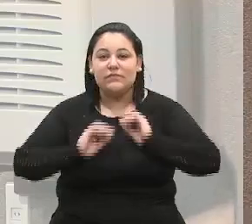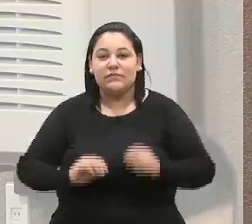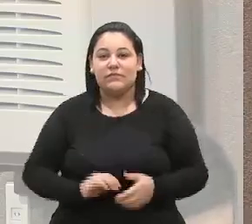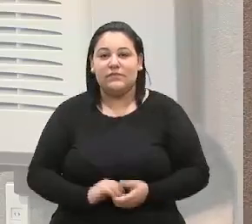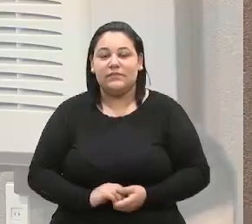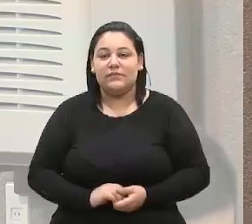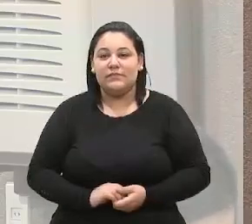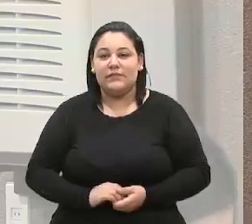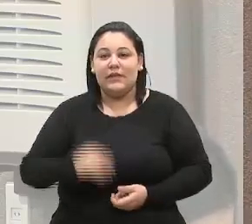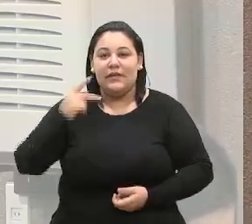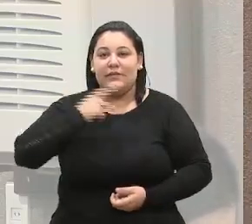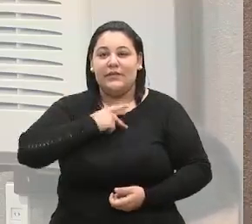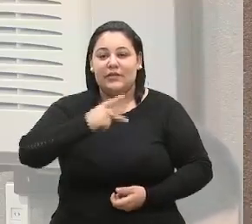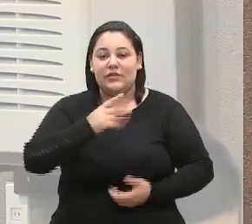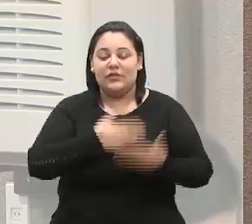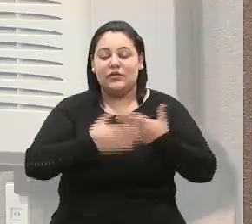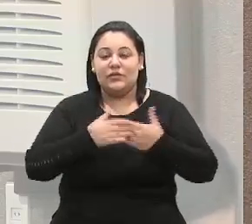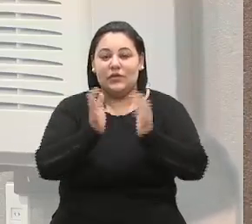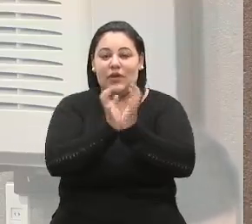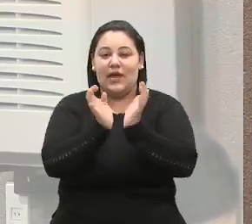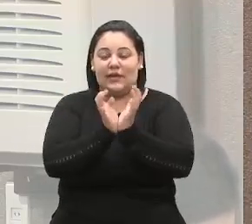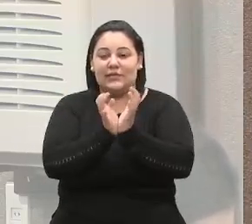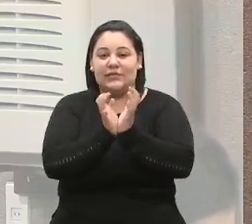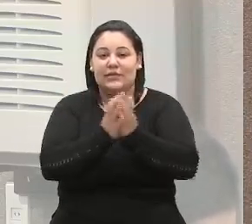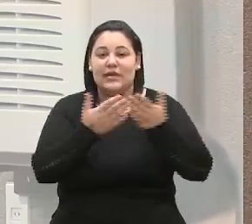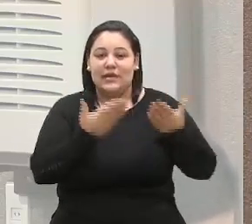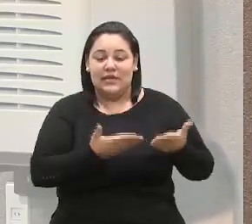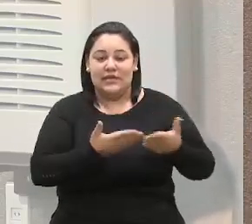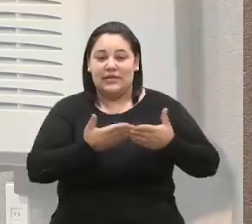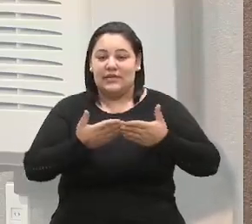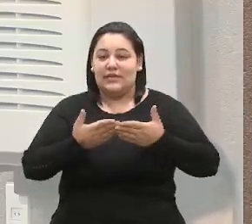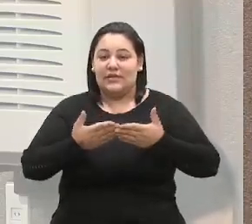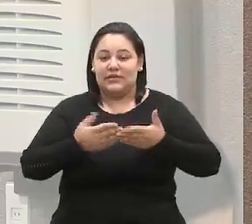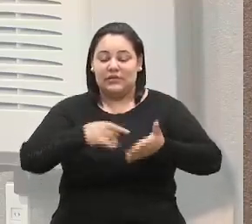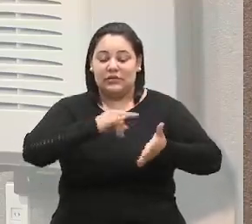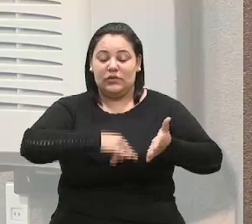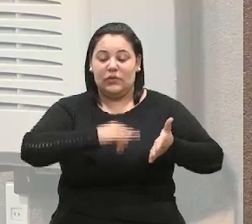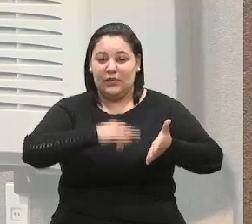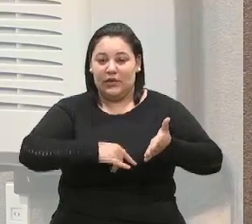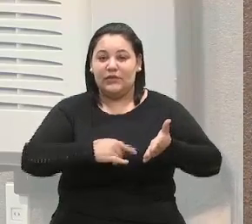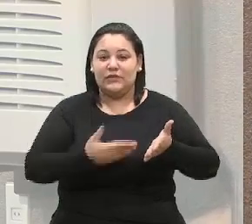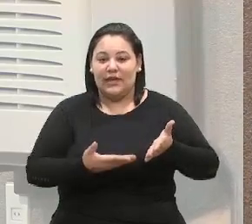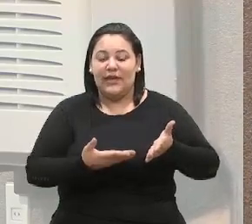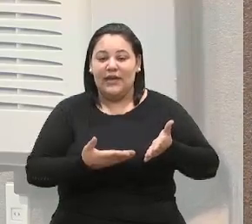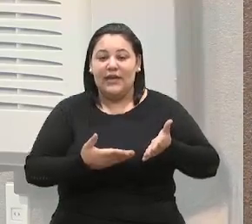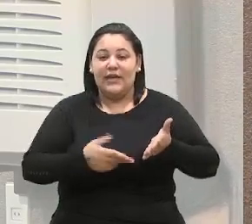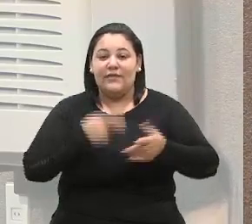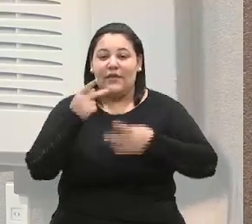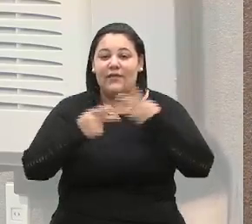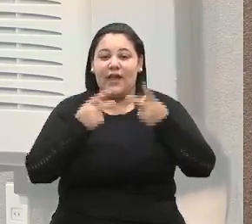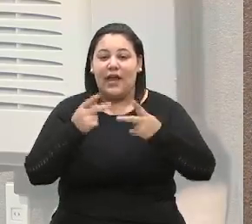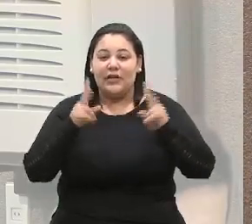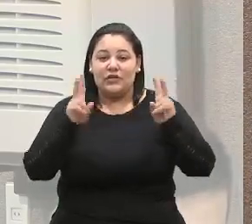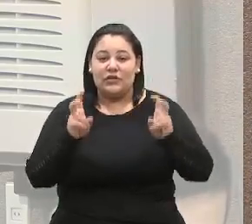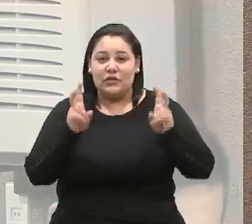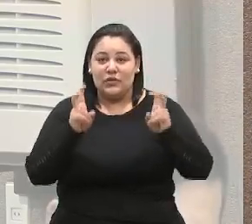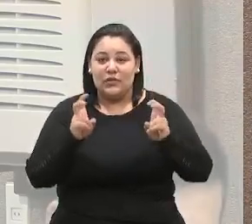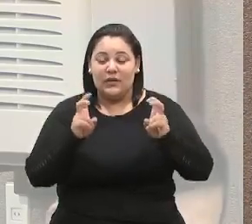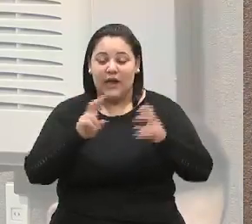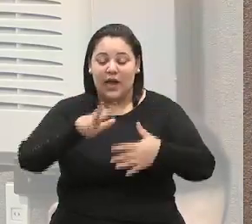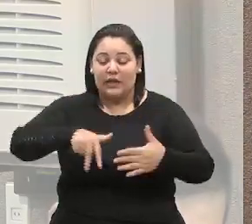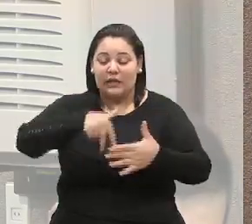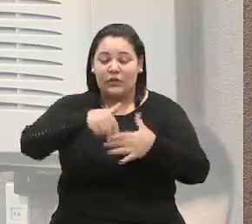presidente e nobres colegas, esse requerimento ele vai abordar sobre a Tribuna Livre,